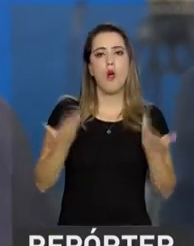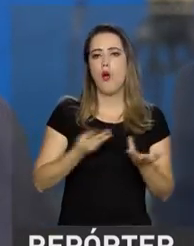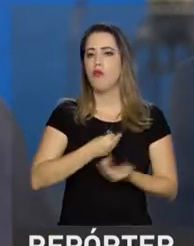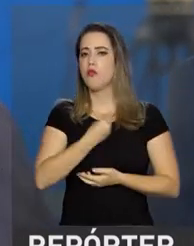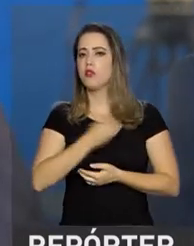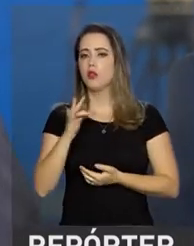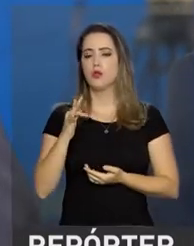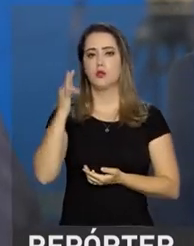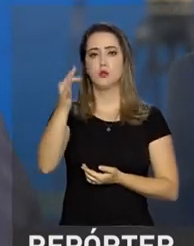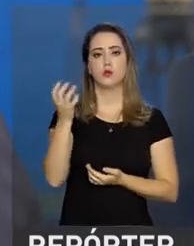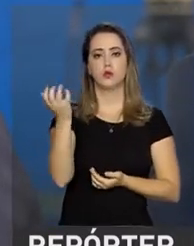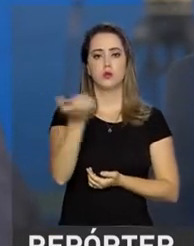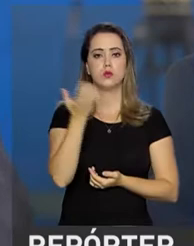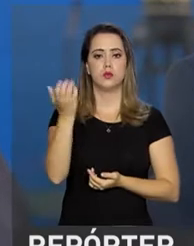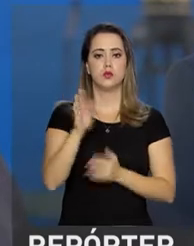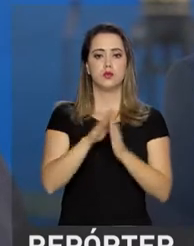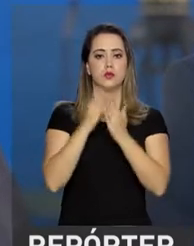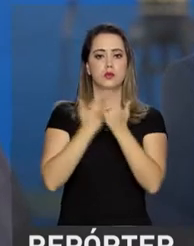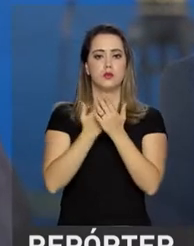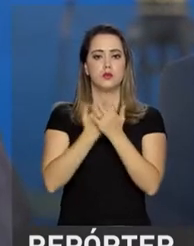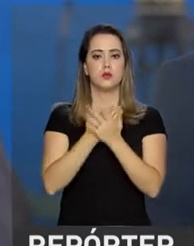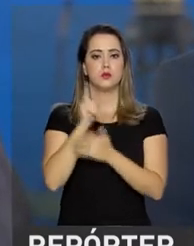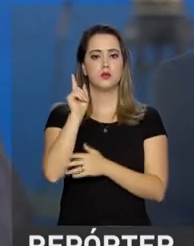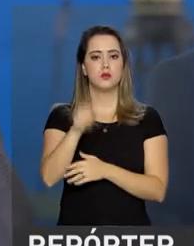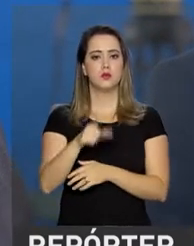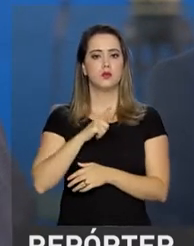vida, uma escola